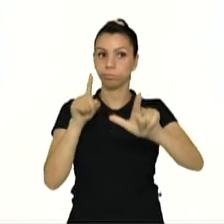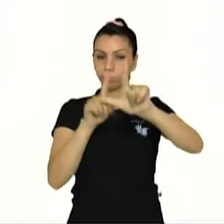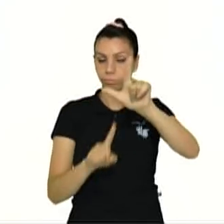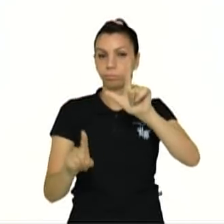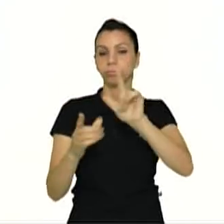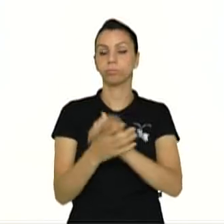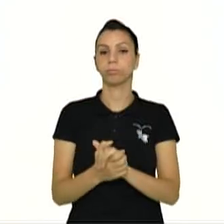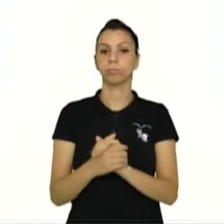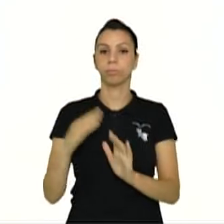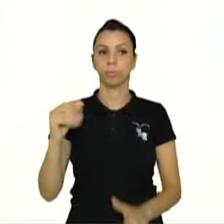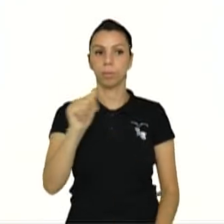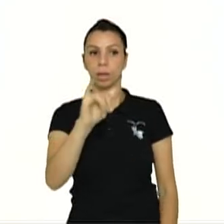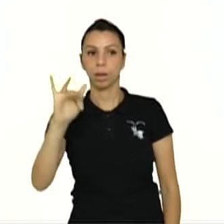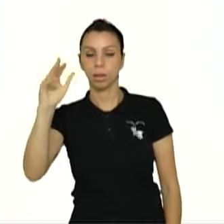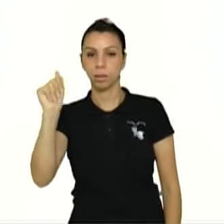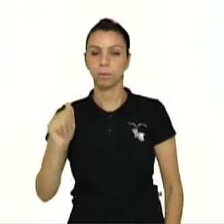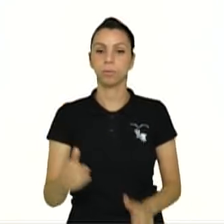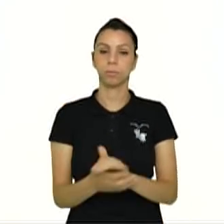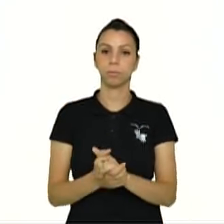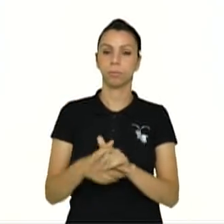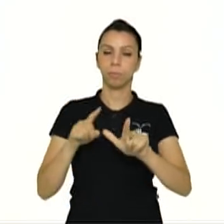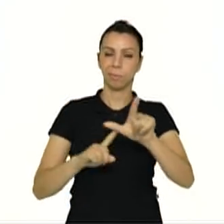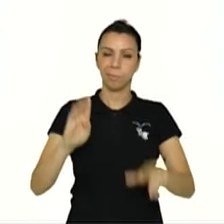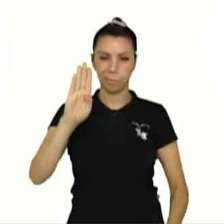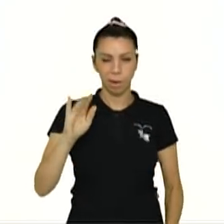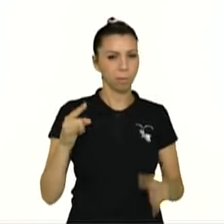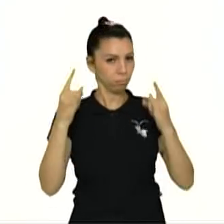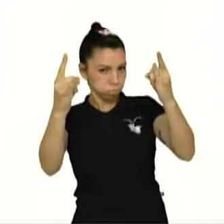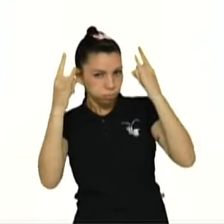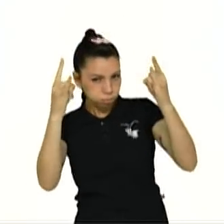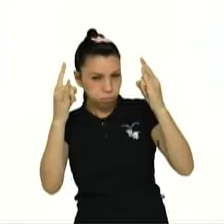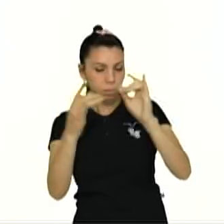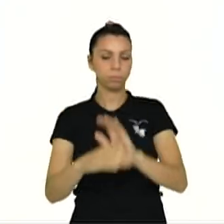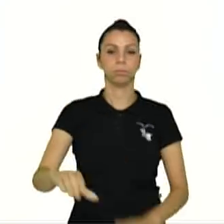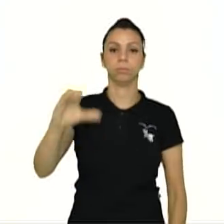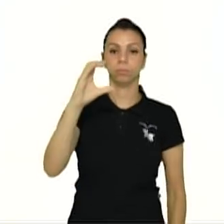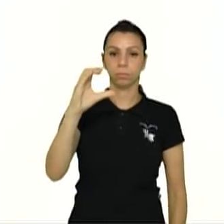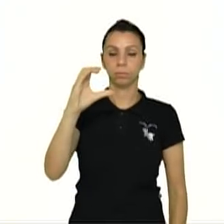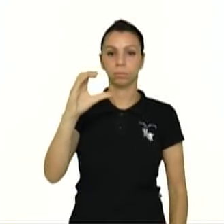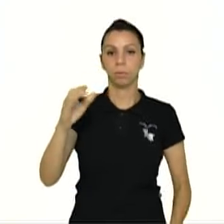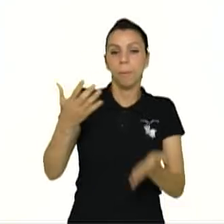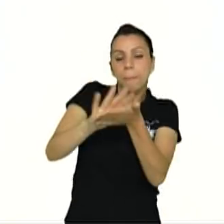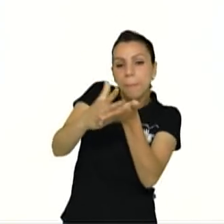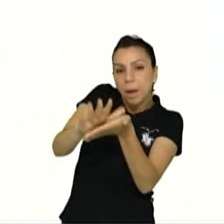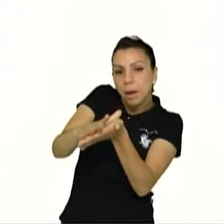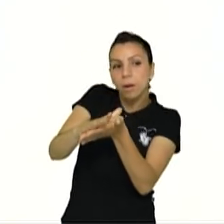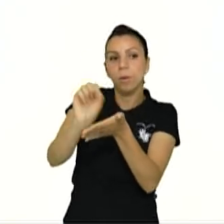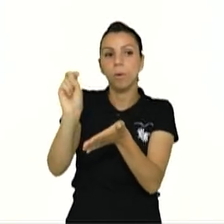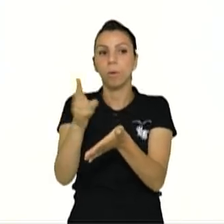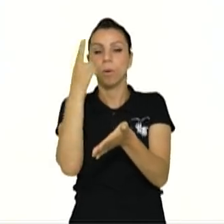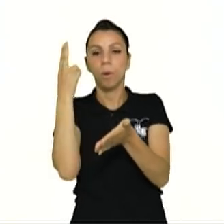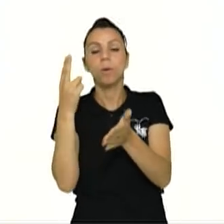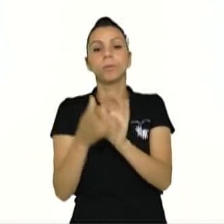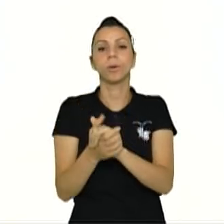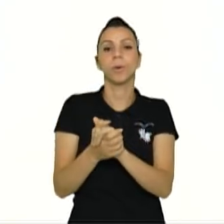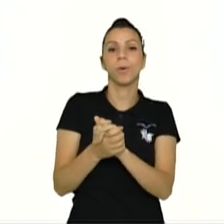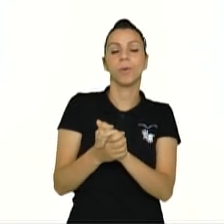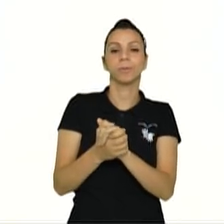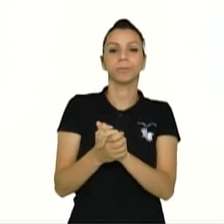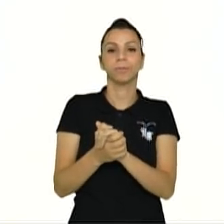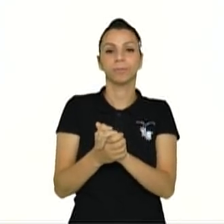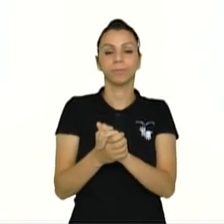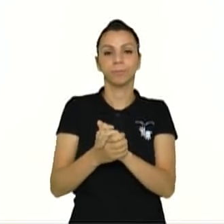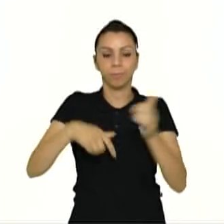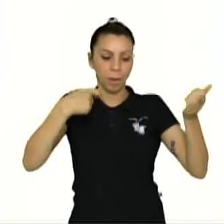A, clássico. B, rock. C, samba. Ou D, sertanejo. Tá